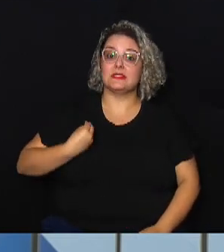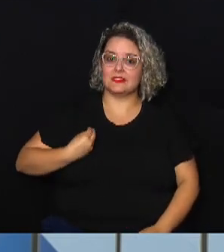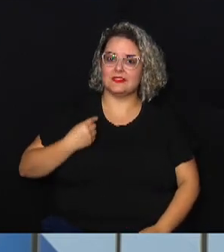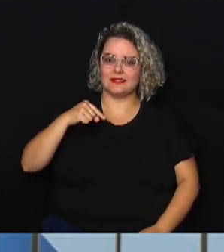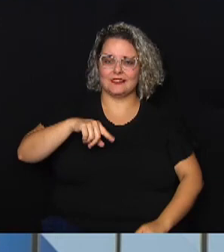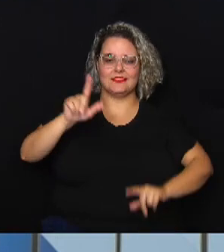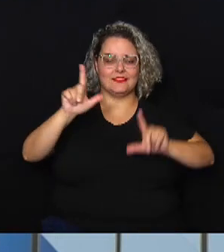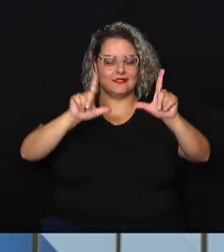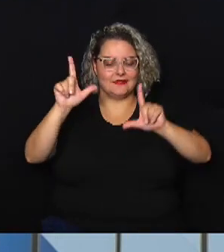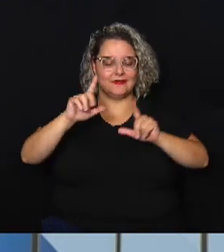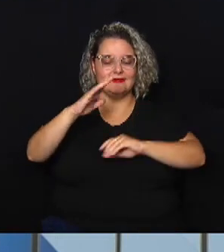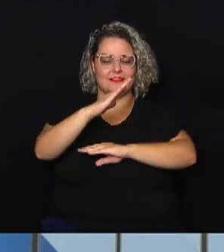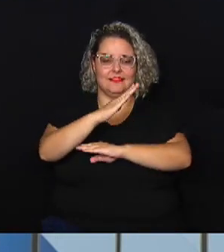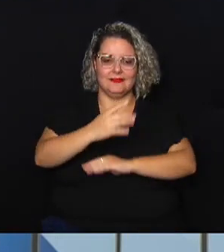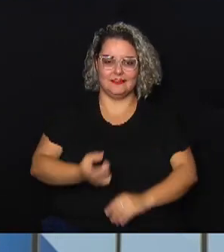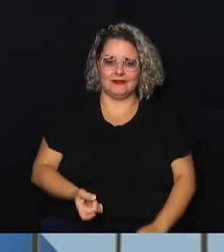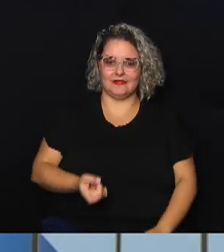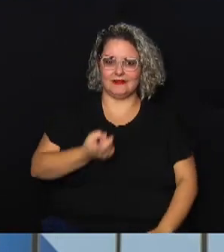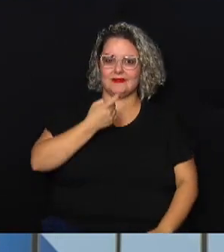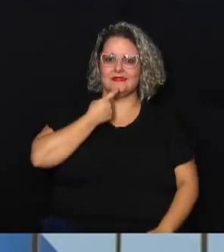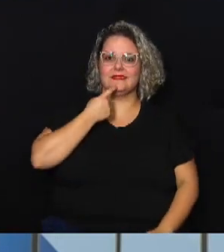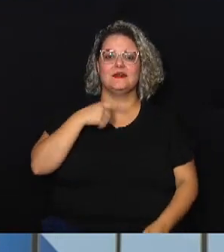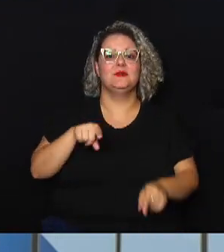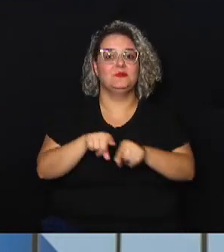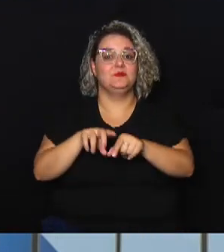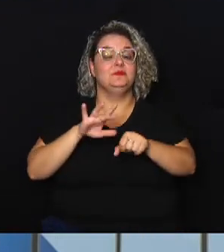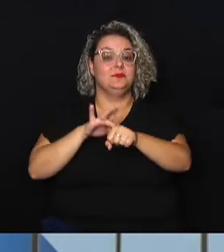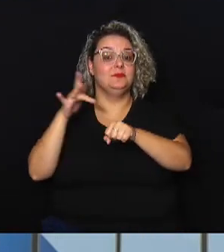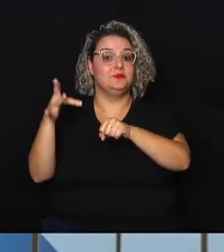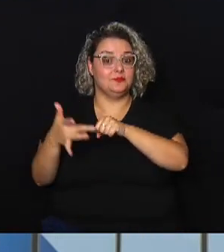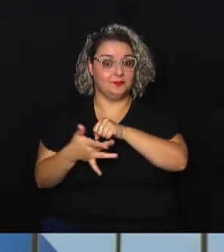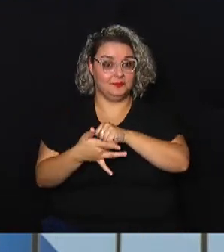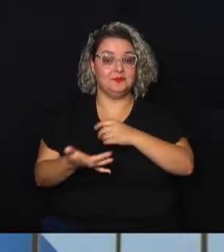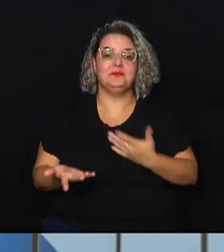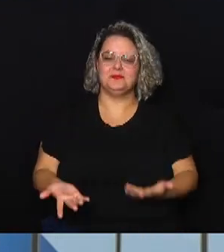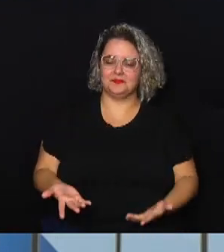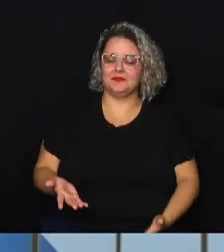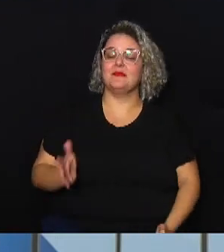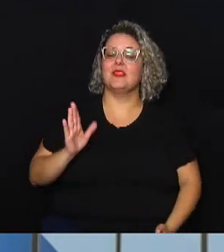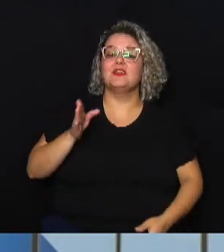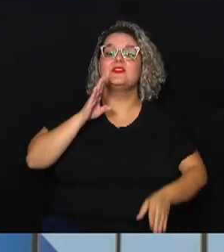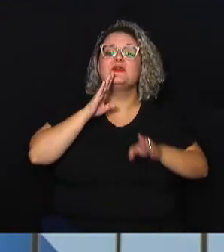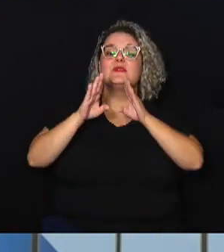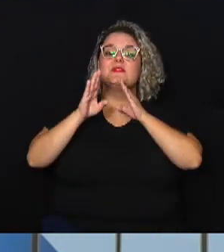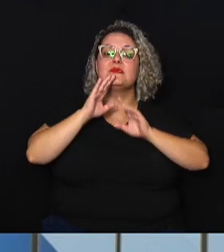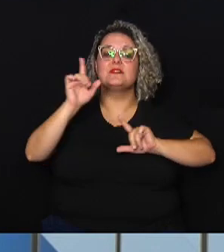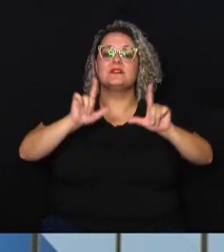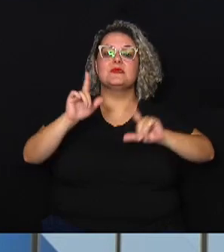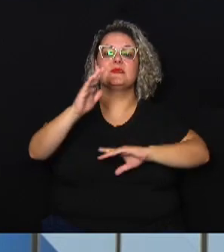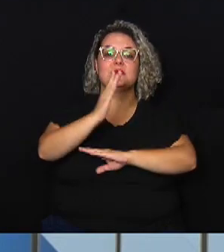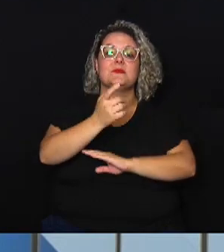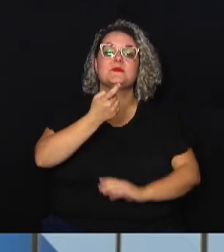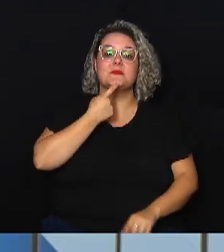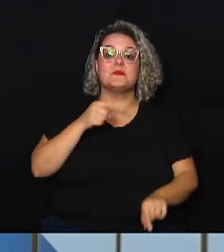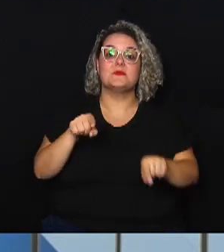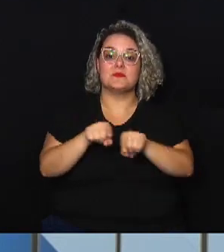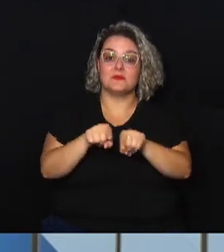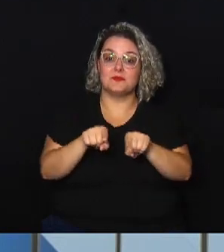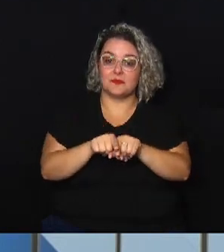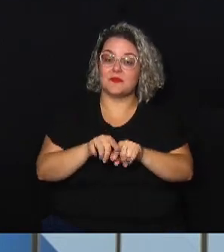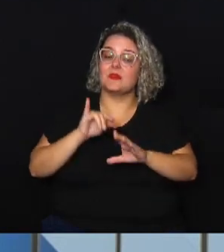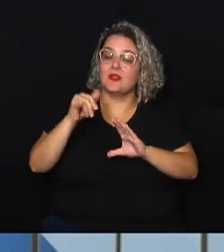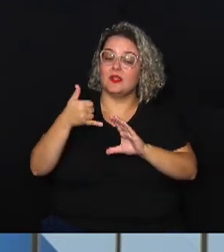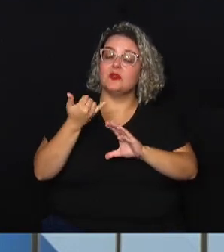telinha da TV Câmara e também nas nossas redes sociais. A gente já está lá ligadinho no Facebook da TV Câmara Campinas e também no nosso